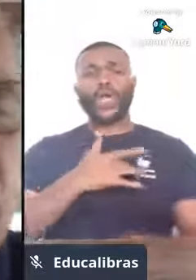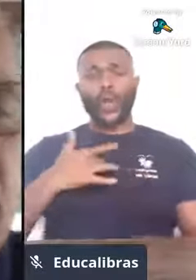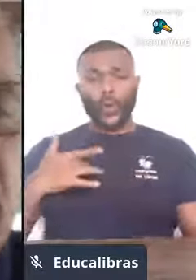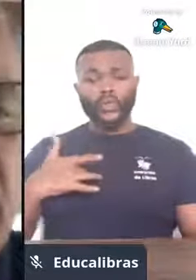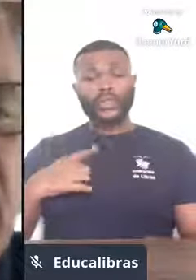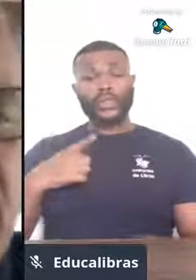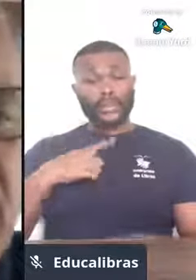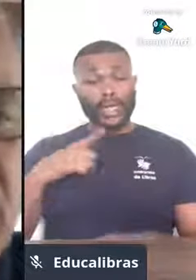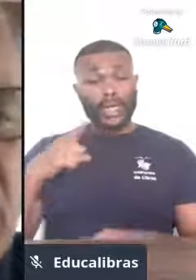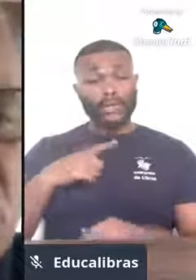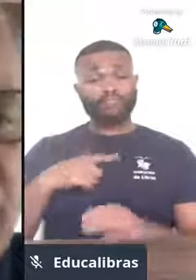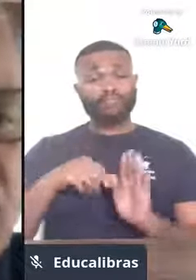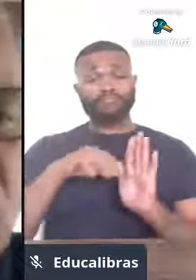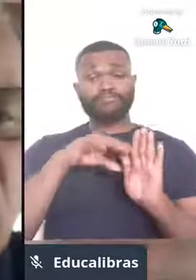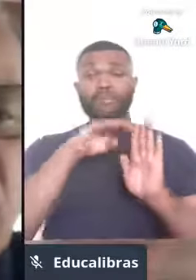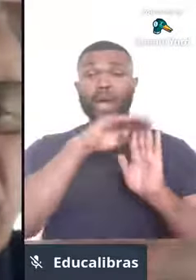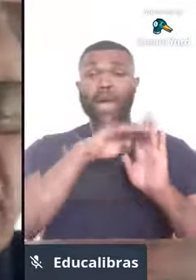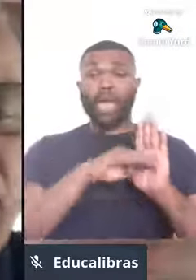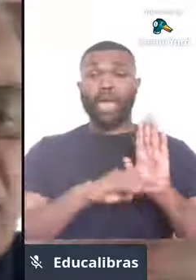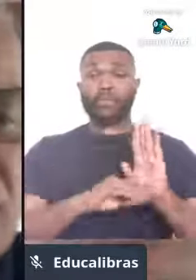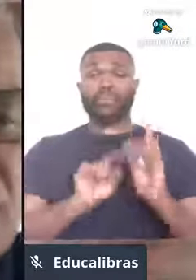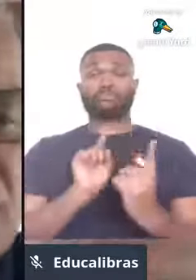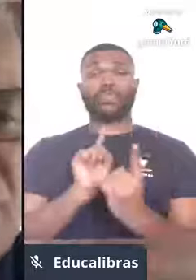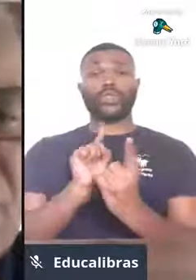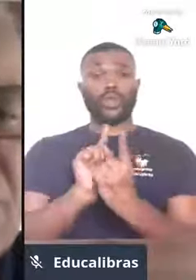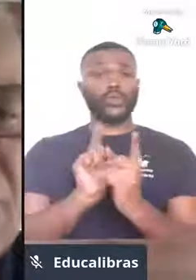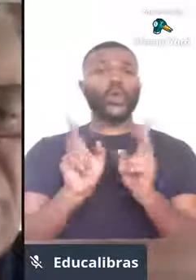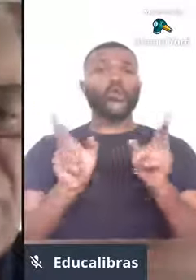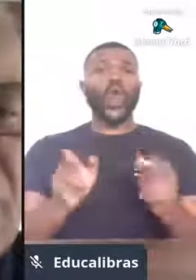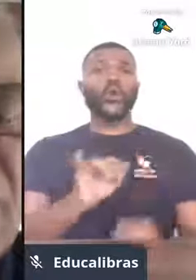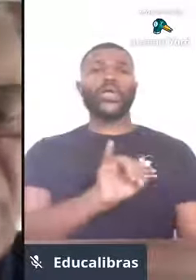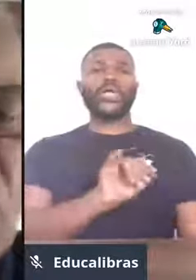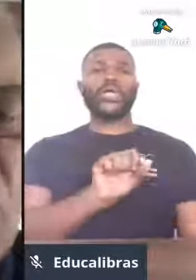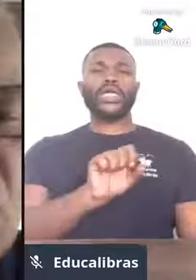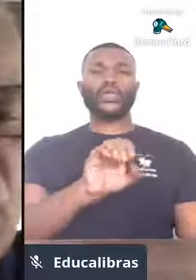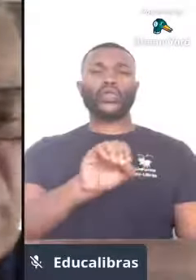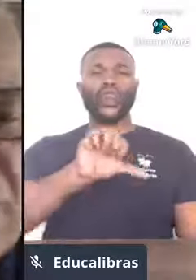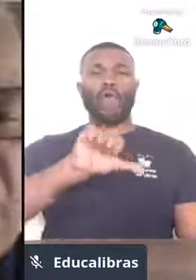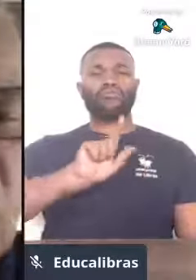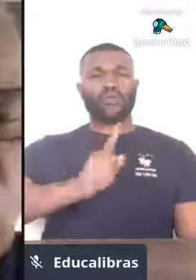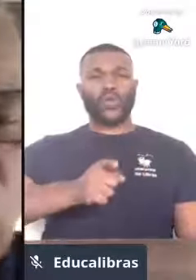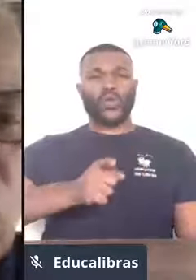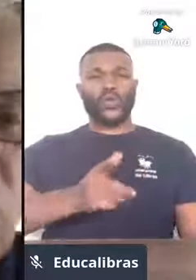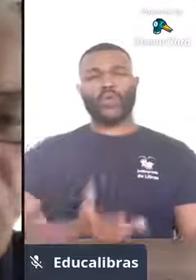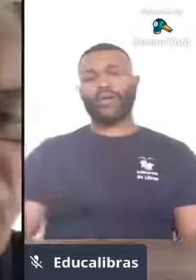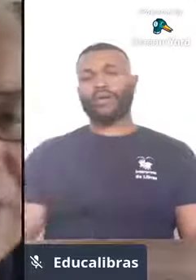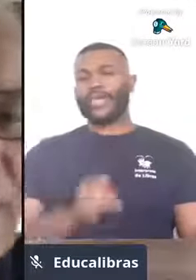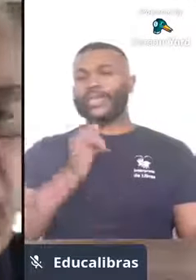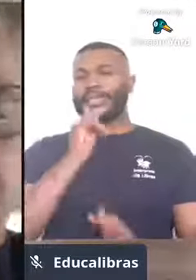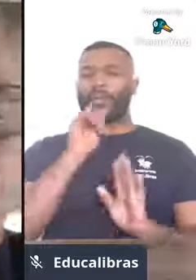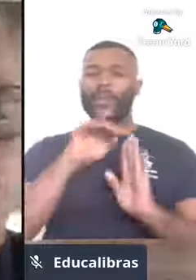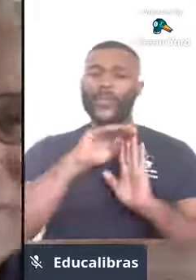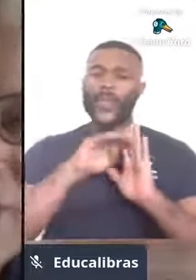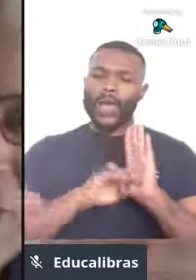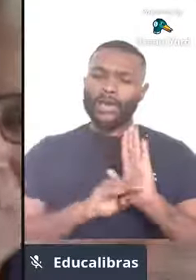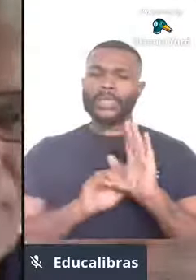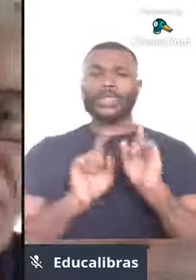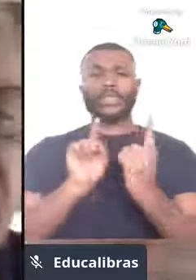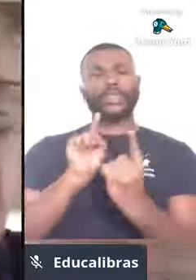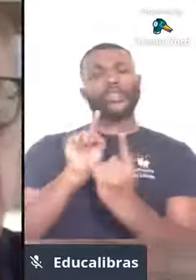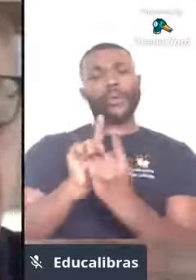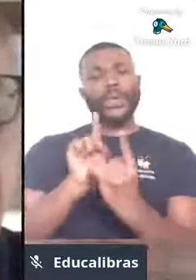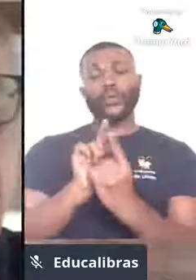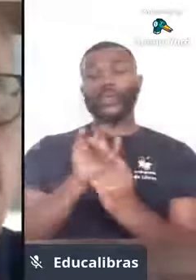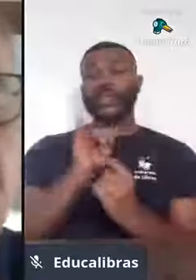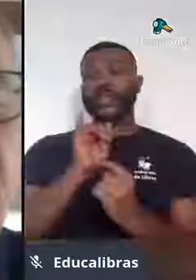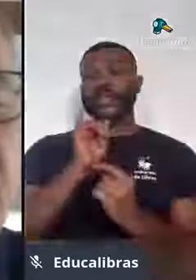atendimento. Né? ISO 9000. Esse padrão de atendimento seja, eu tenho que pensar que tudo que eu vou fazer para a população,